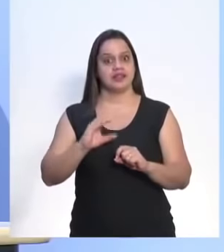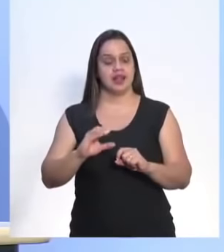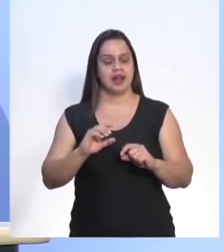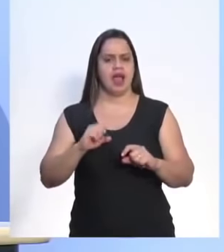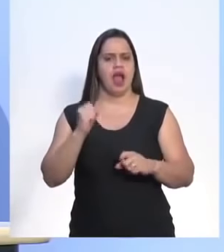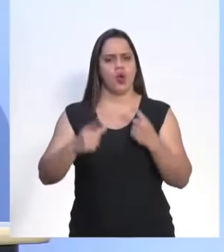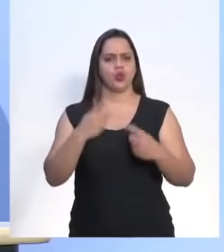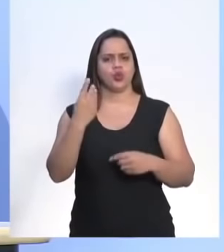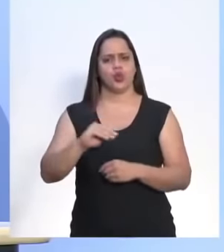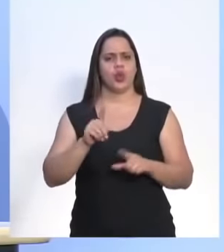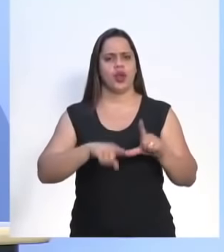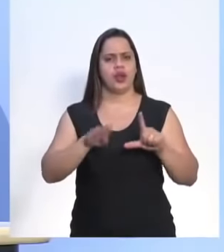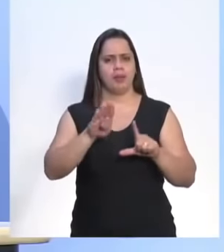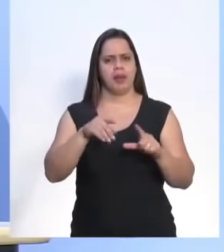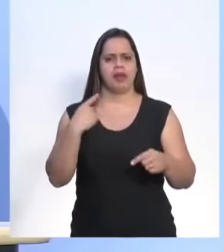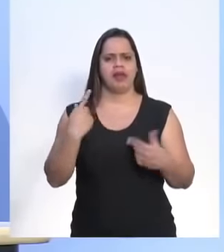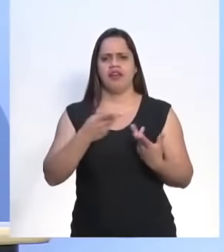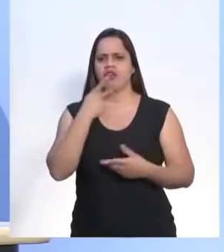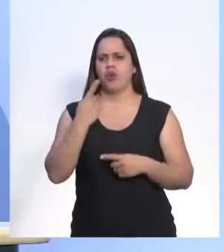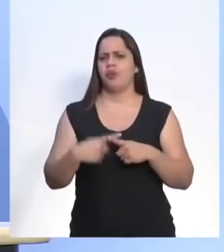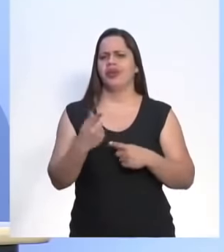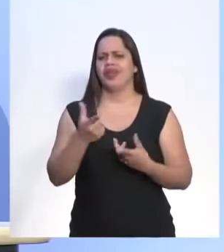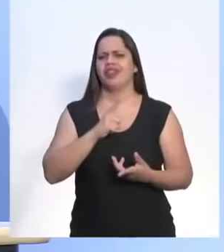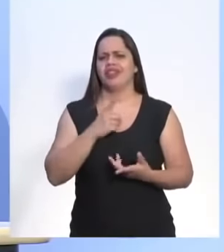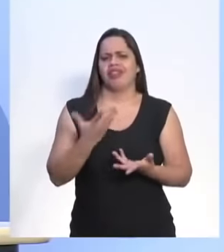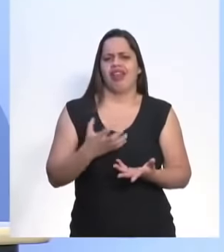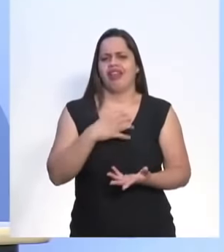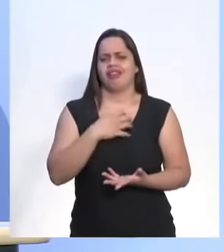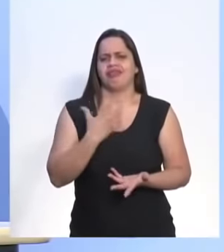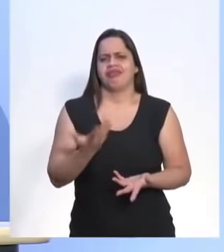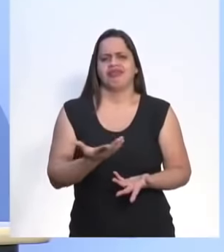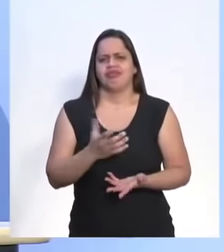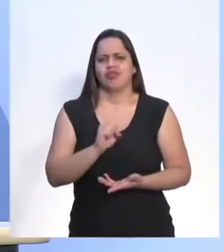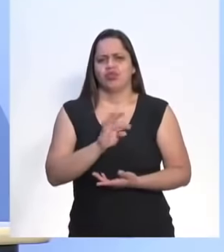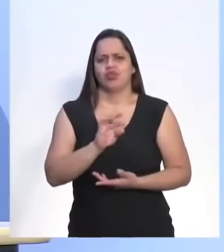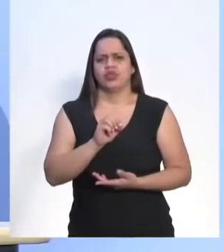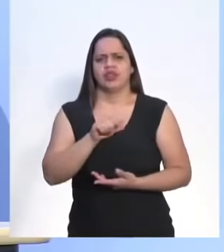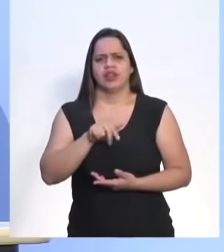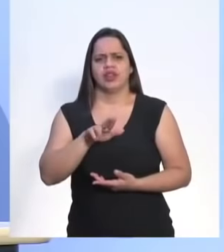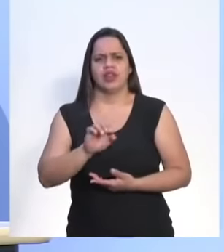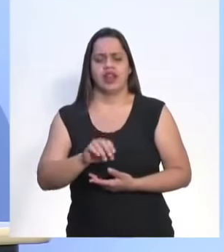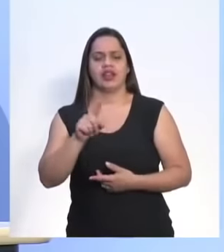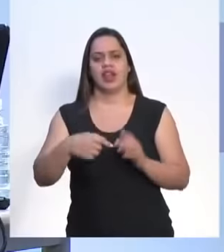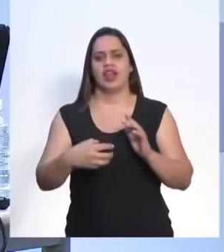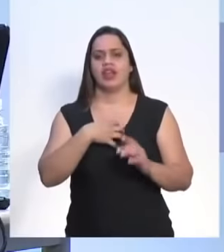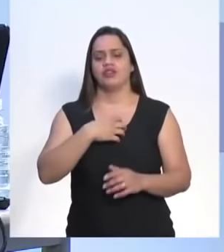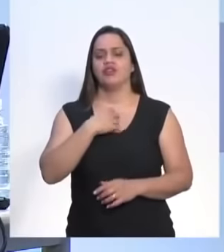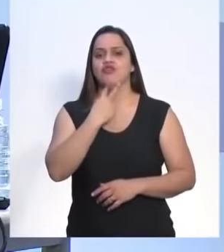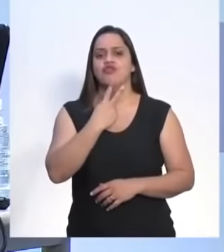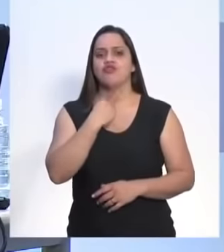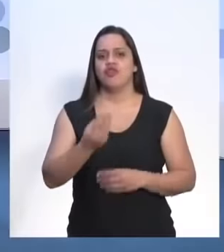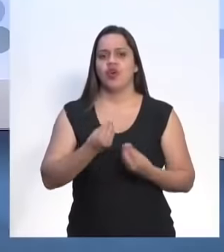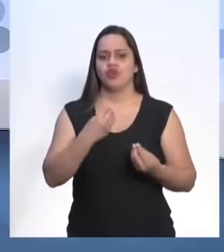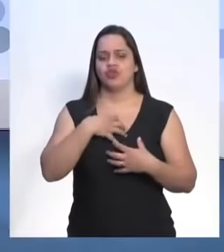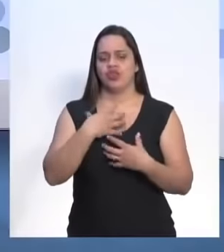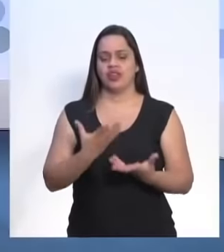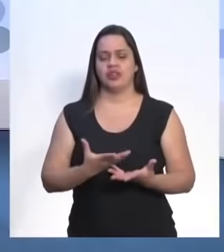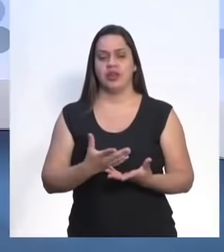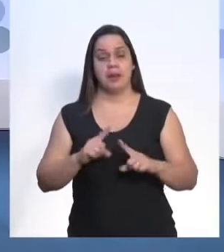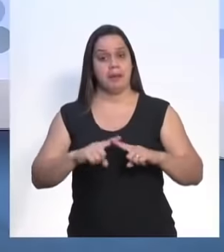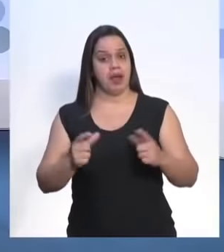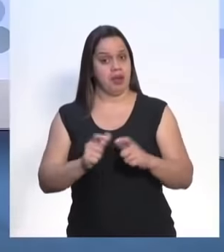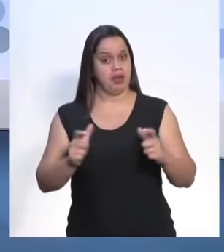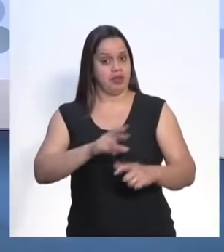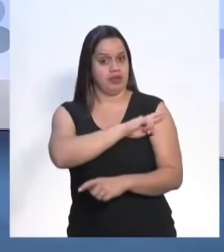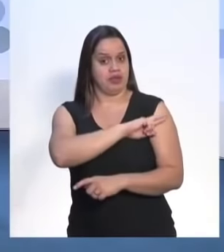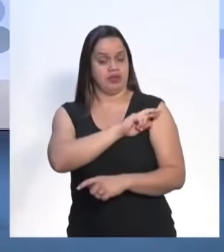perguntaram, por que tem sotaque? Não entendi. Aí a gente vai explicar, né, Dani? Mas a maioria C. E aí o